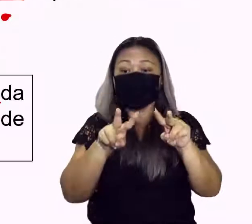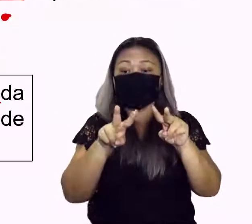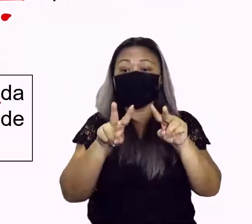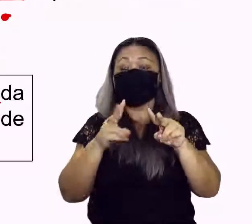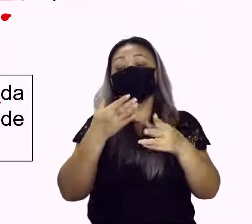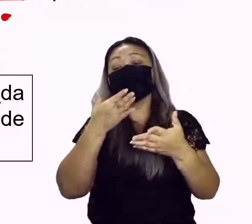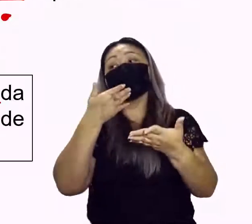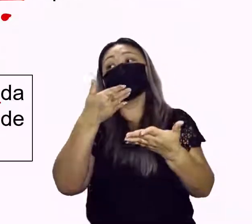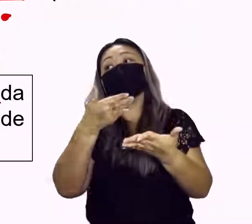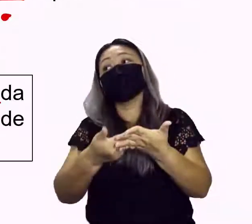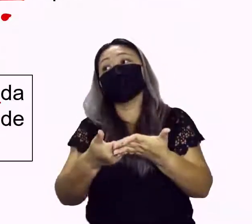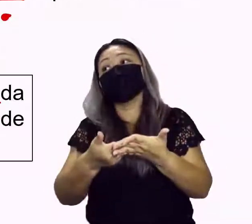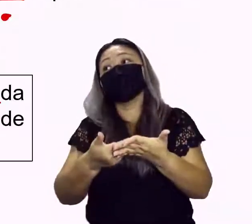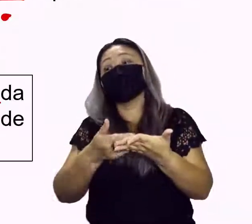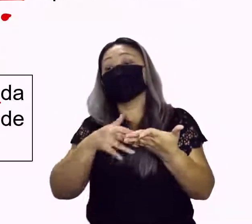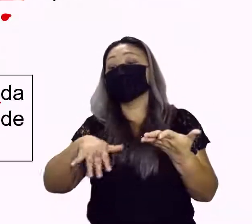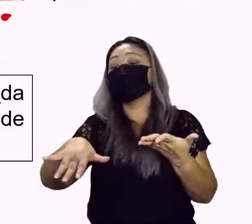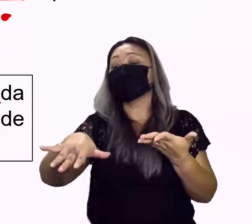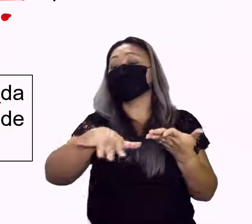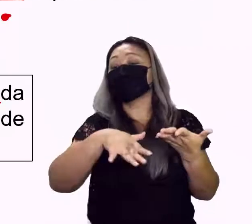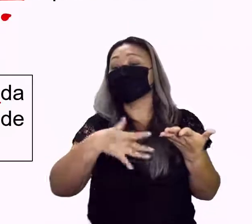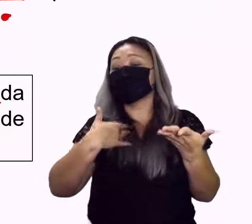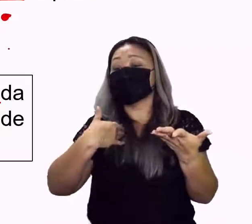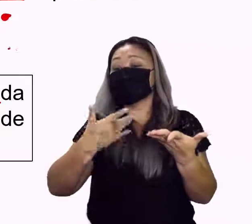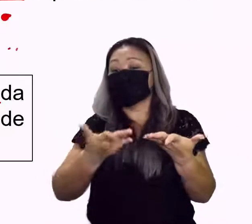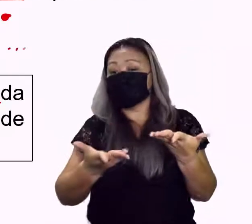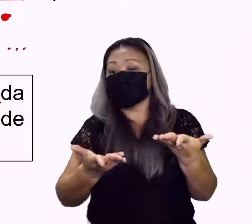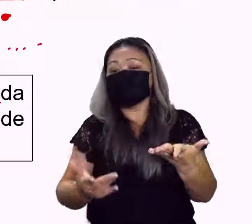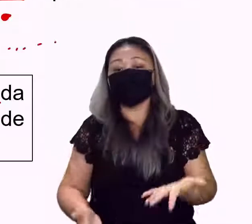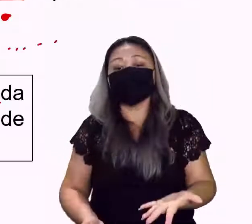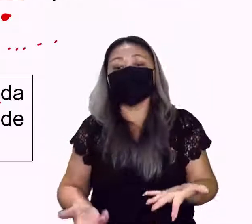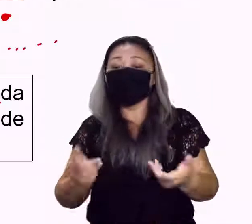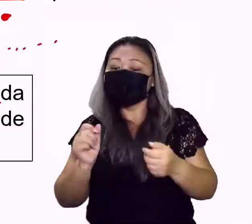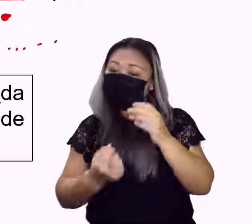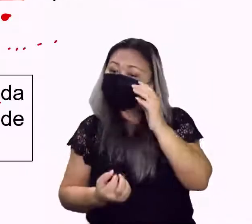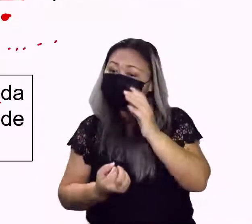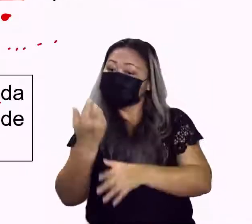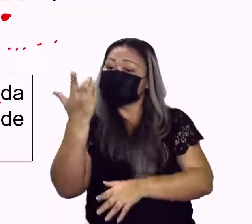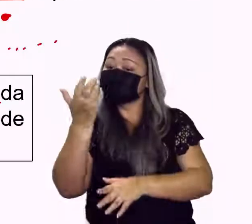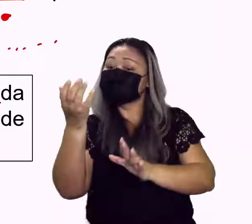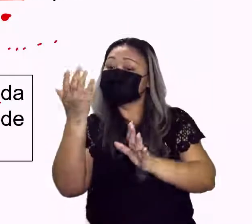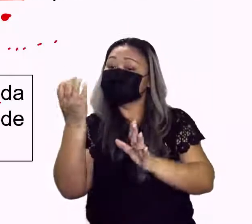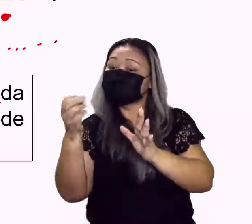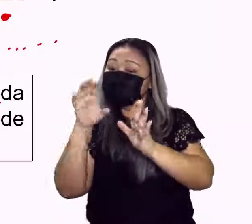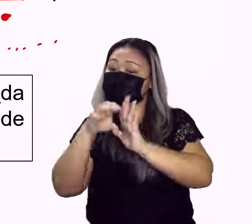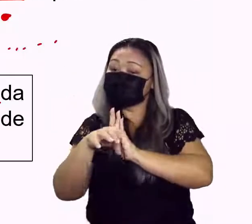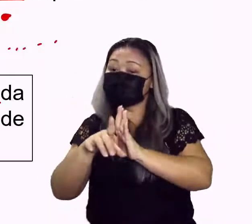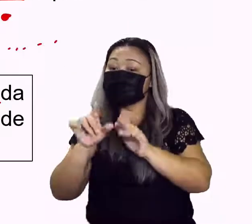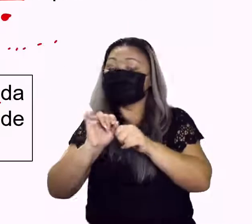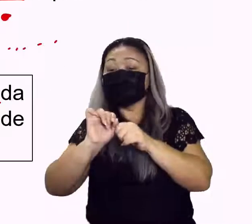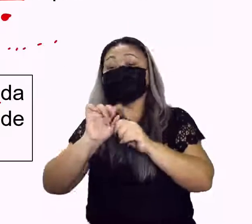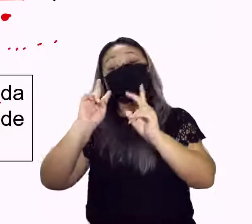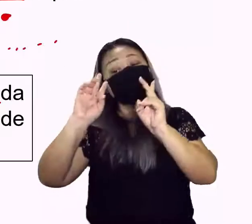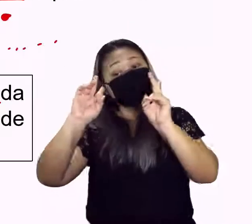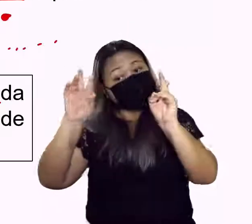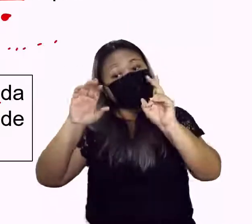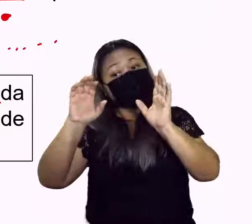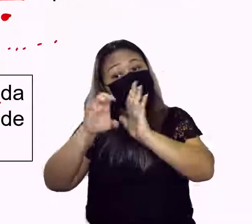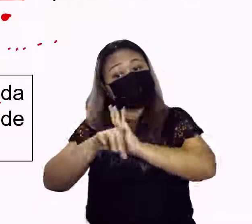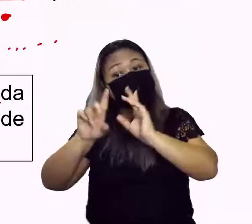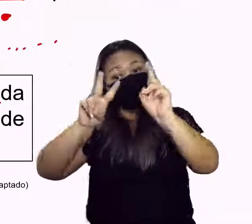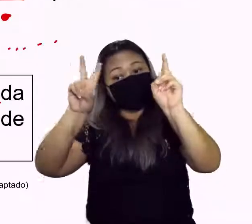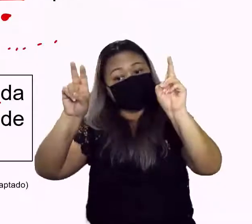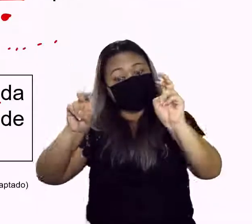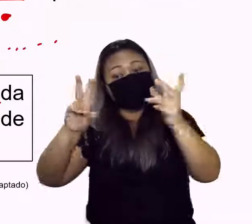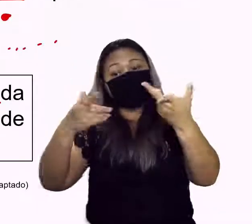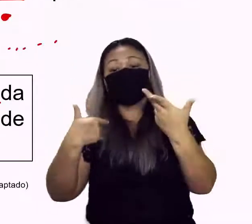De admirar essa situação e indignar sobre isso, para criar novos conceitos e conceitos já abordados, que é sobre